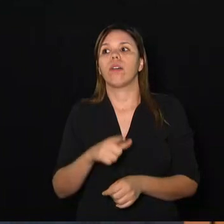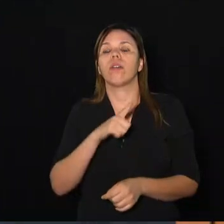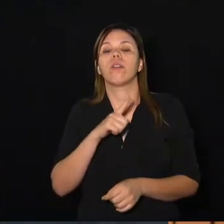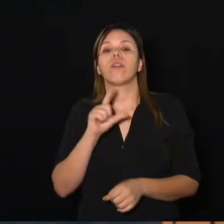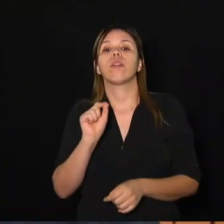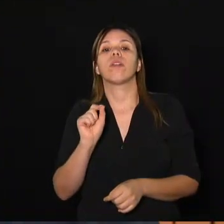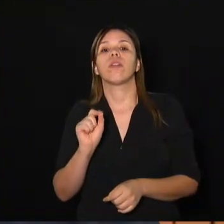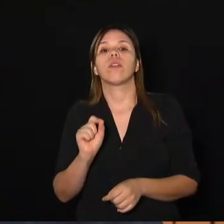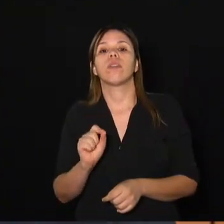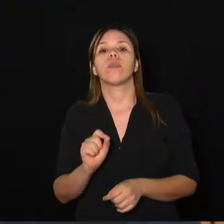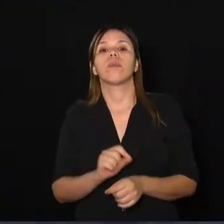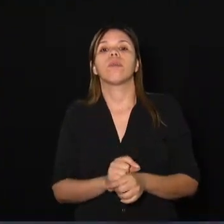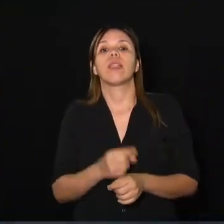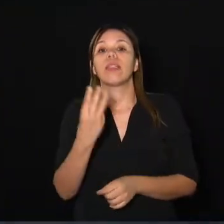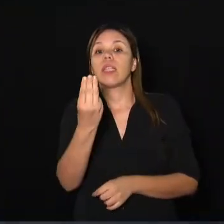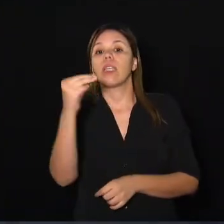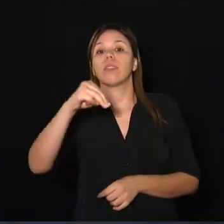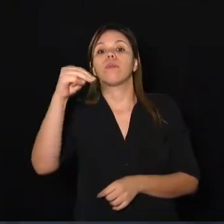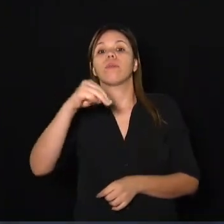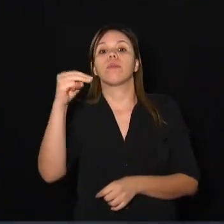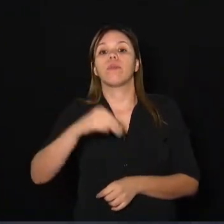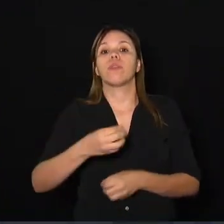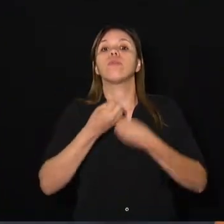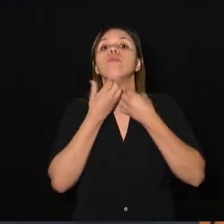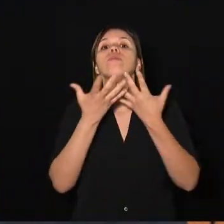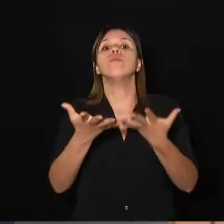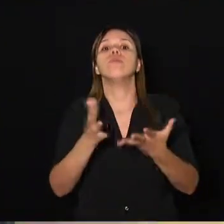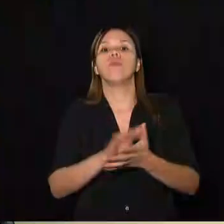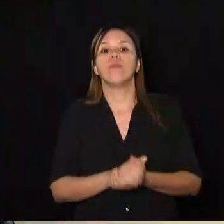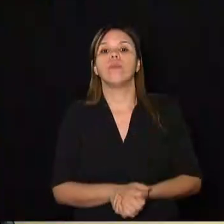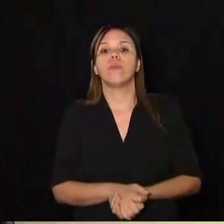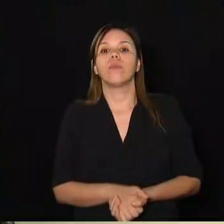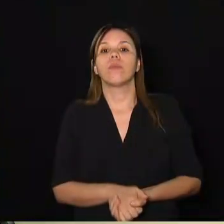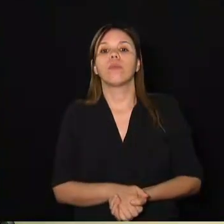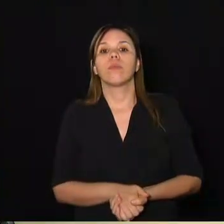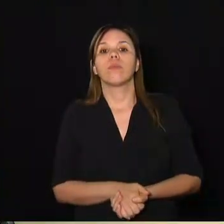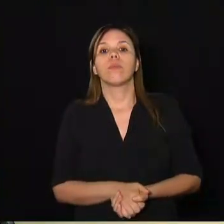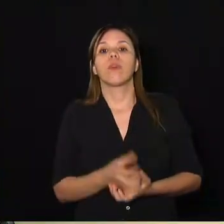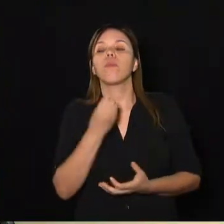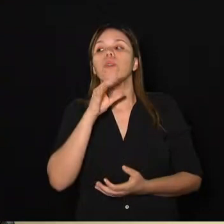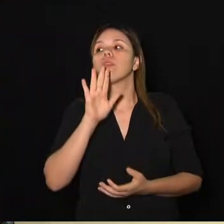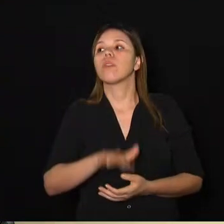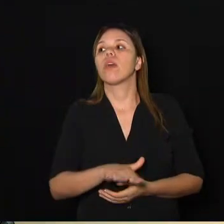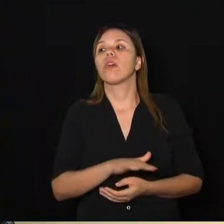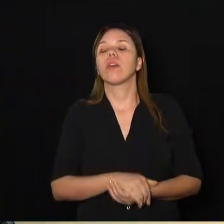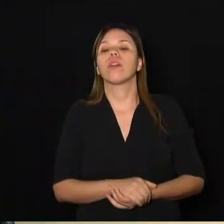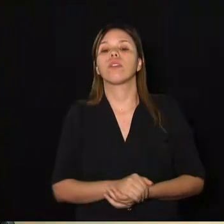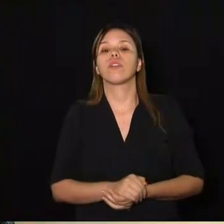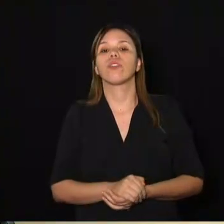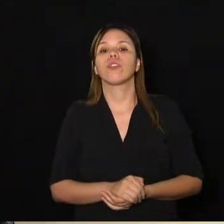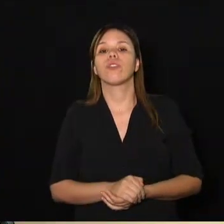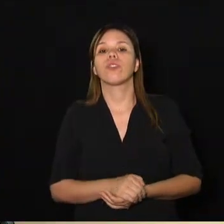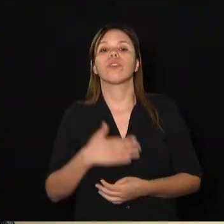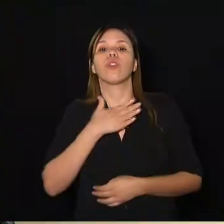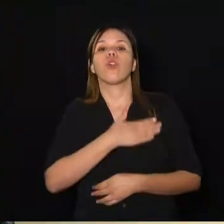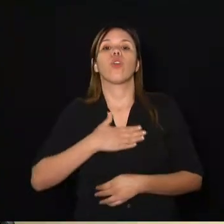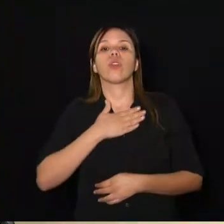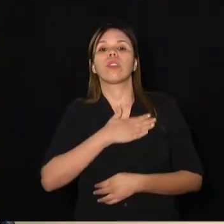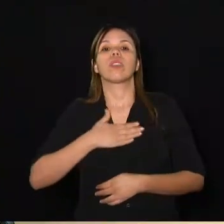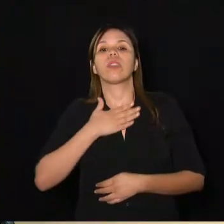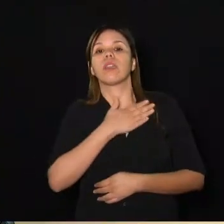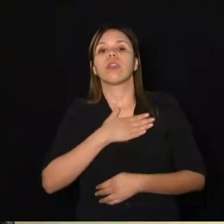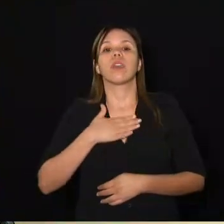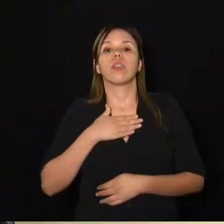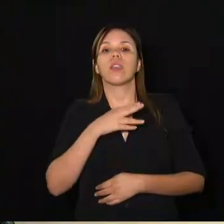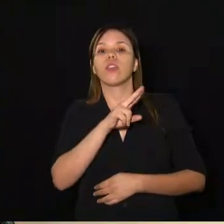três minutos para sua fala por gentileza boa tarde eu gostaria de em nome